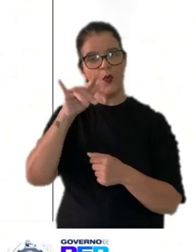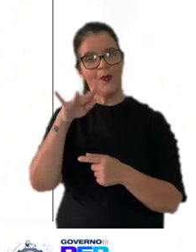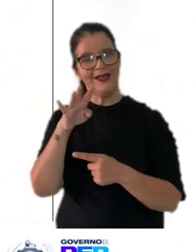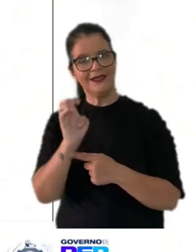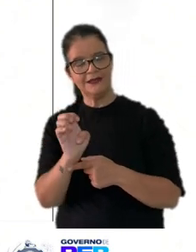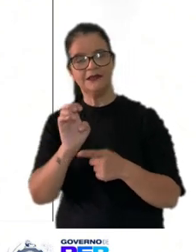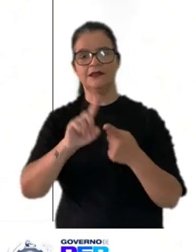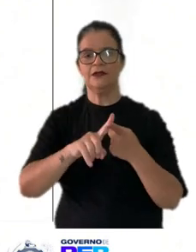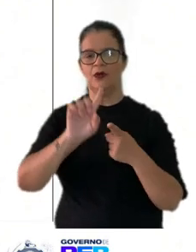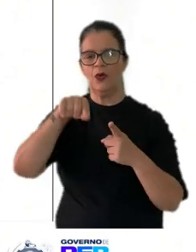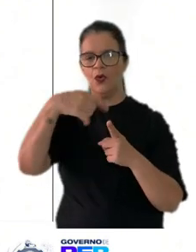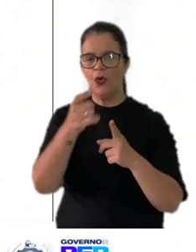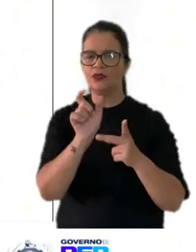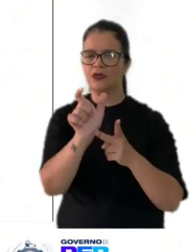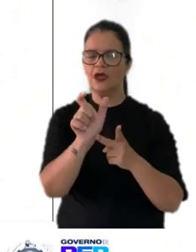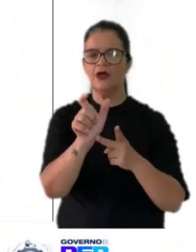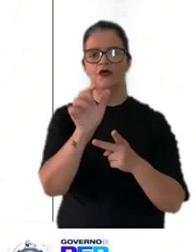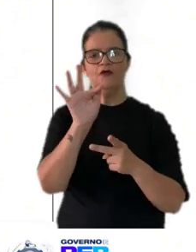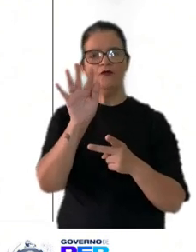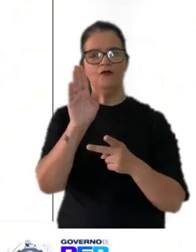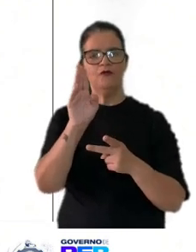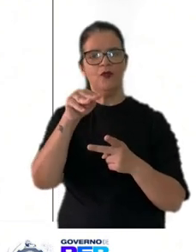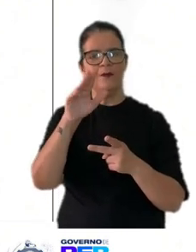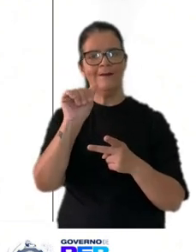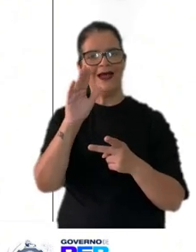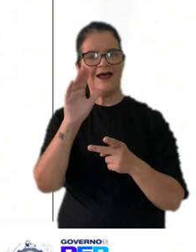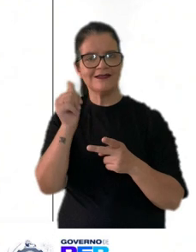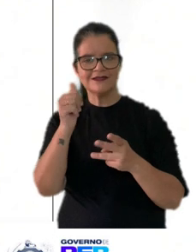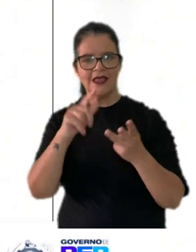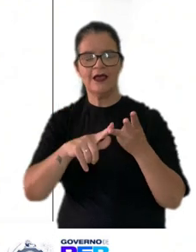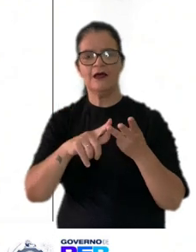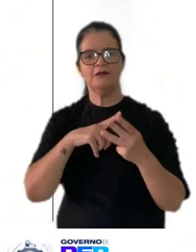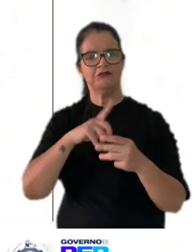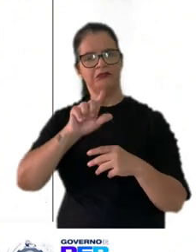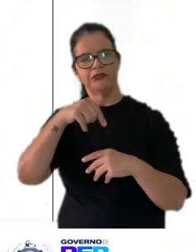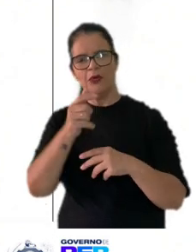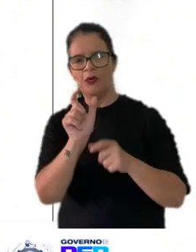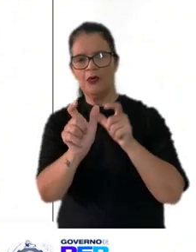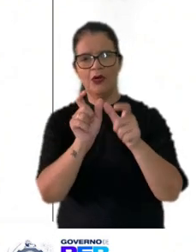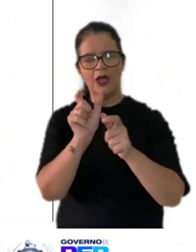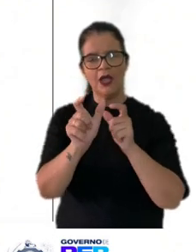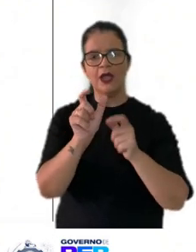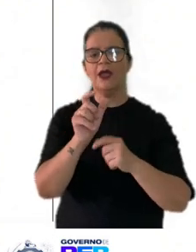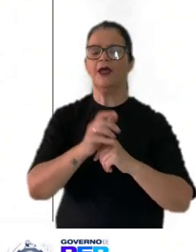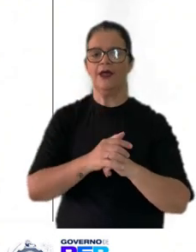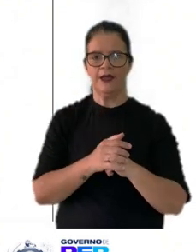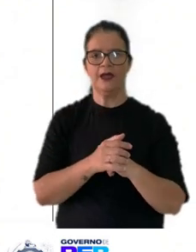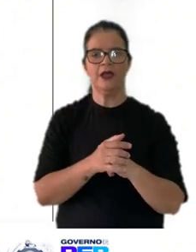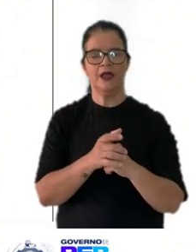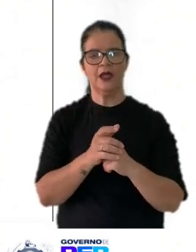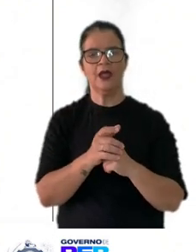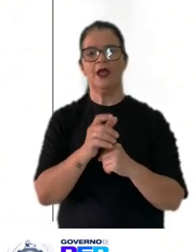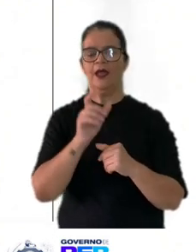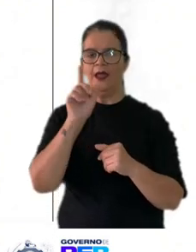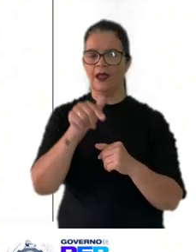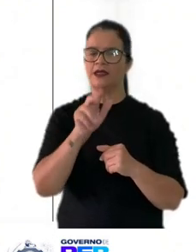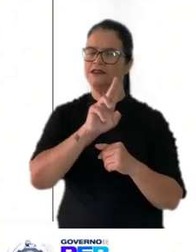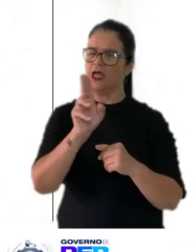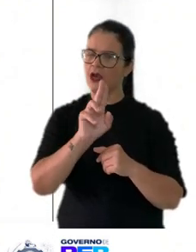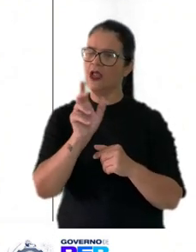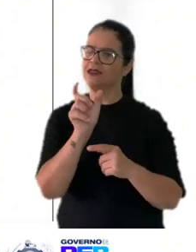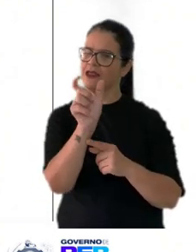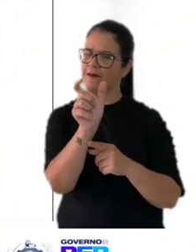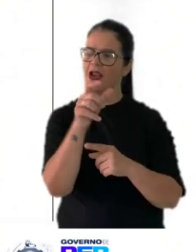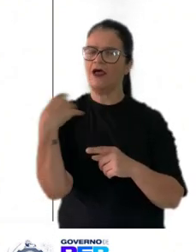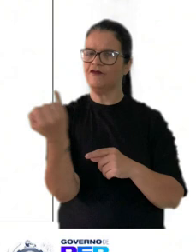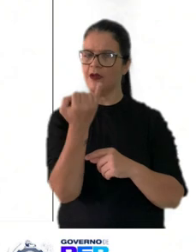fumaça né can lead to increased rates of anxiety and depression increased é uma palavra importante se